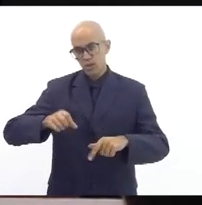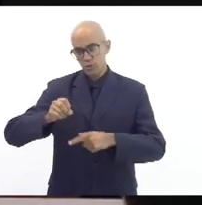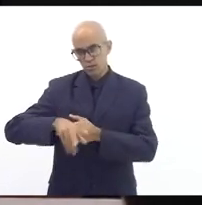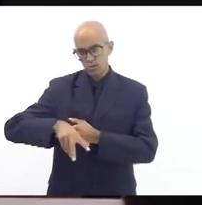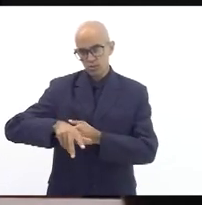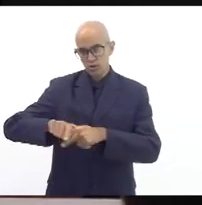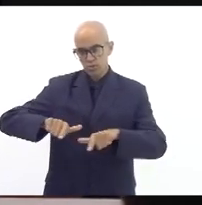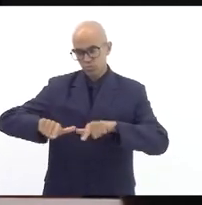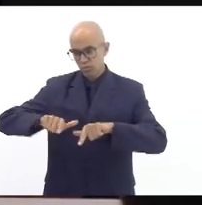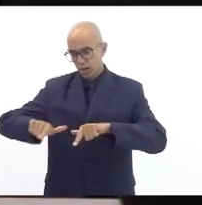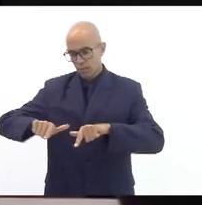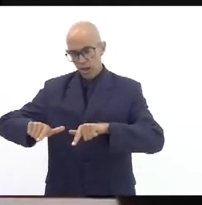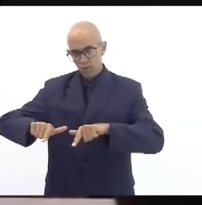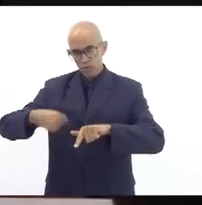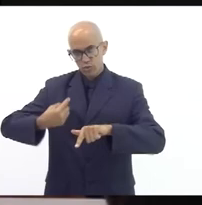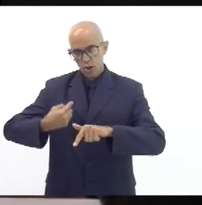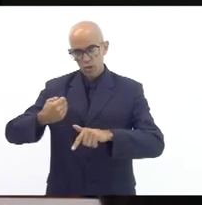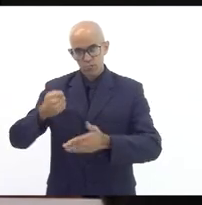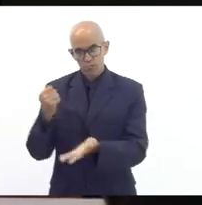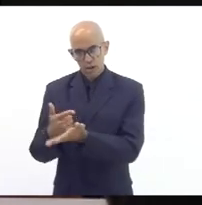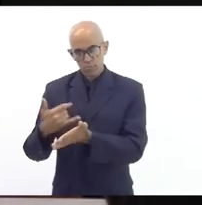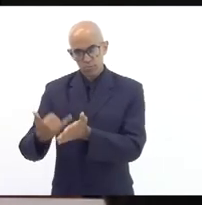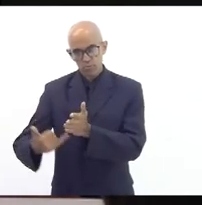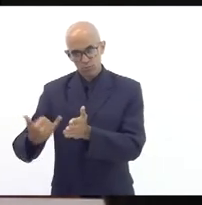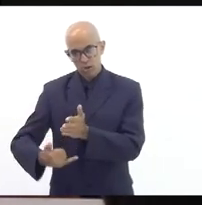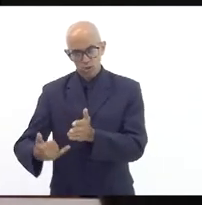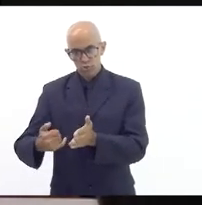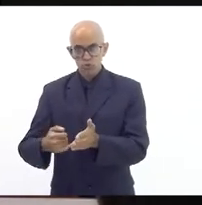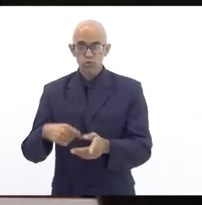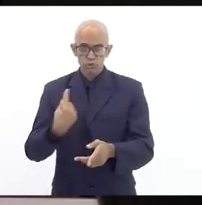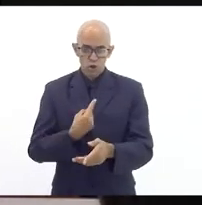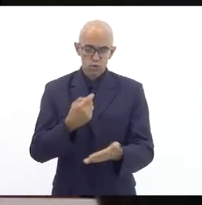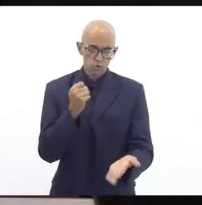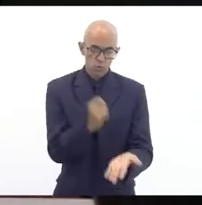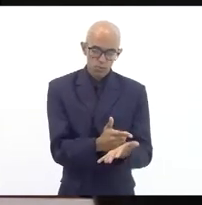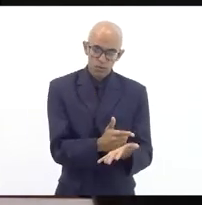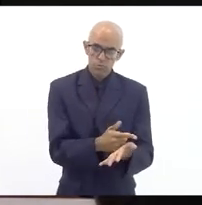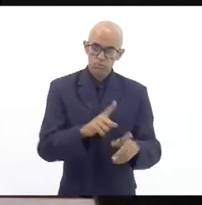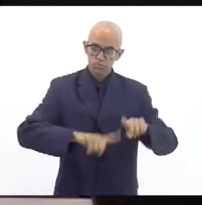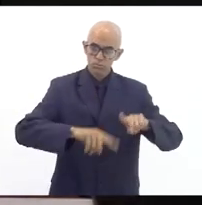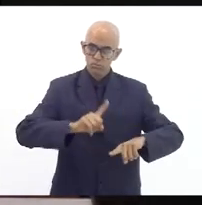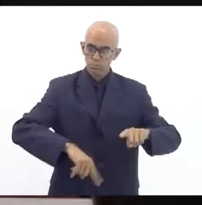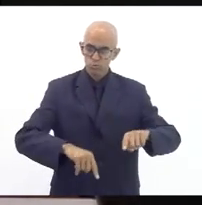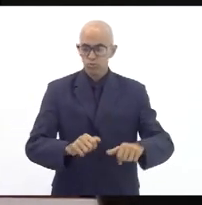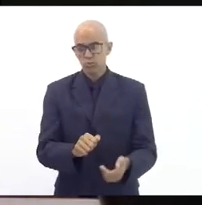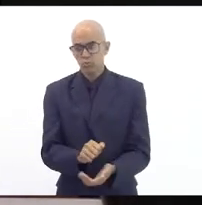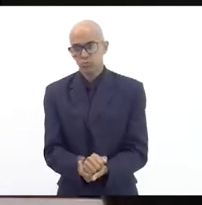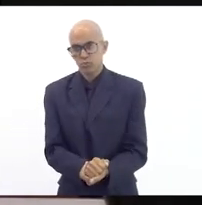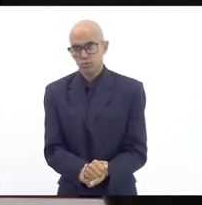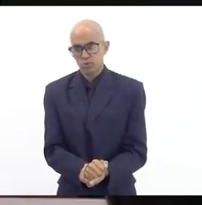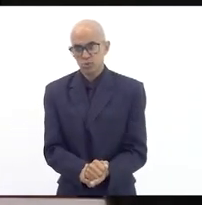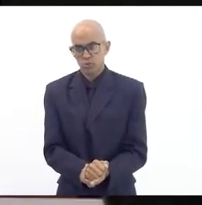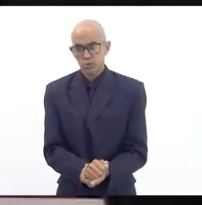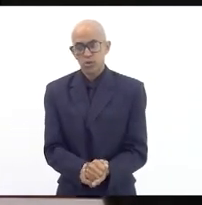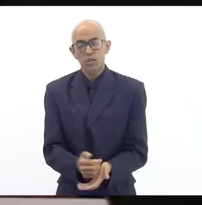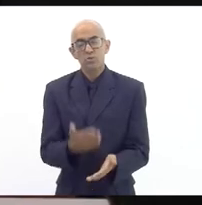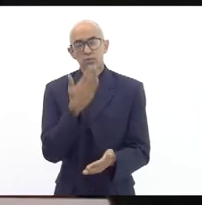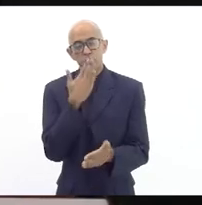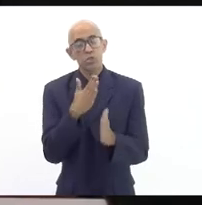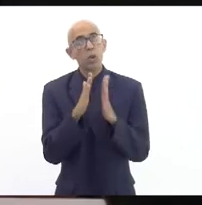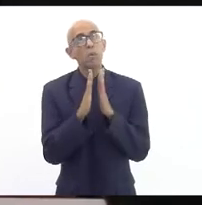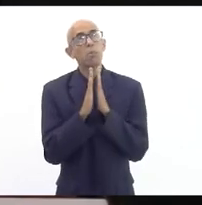gera impostos, nós somos consumidores, que está aí, pedindo, por